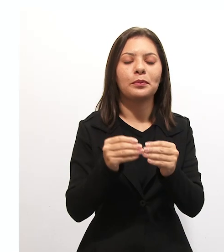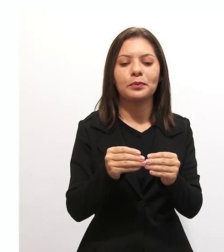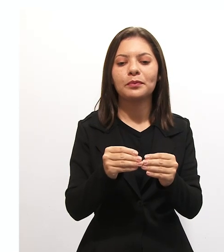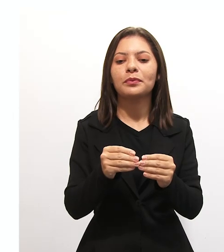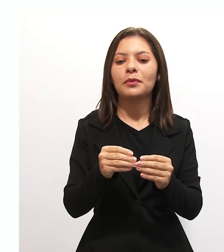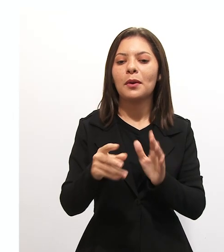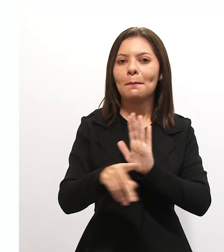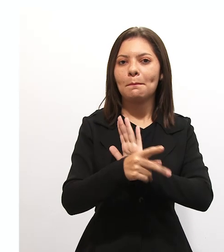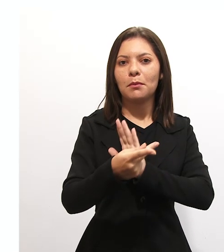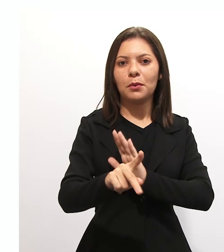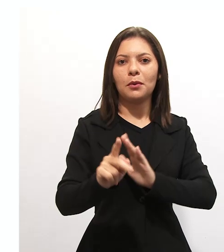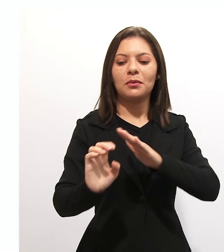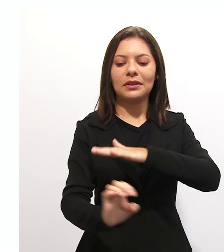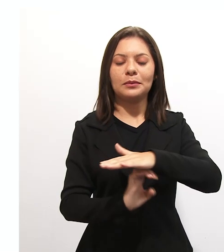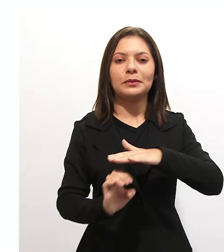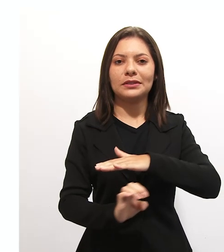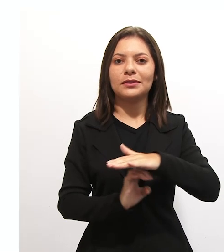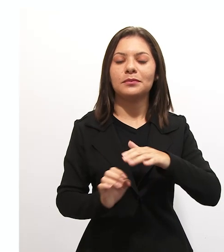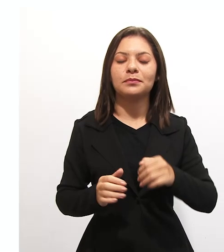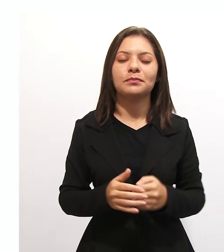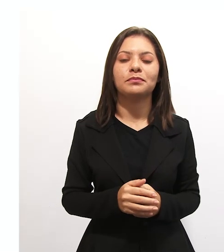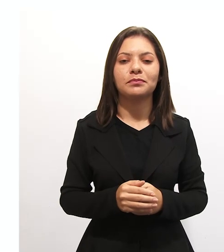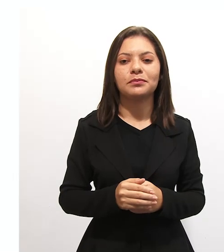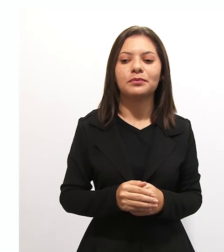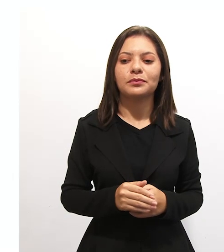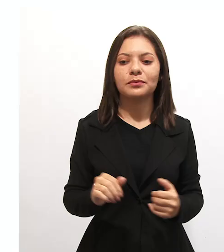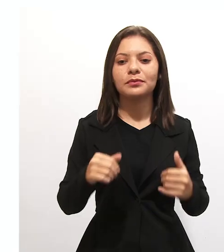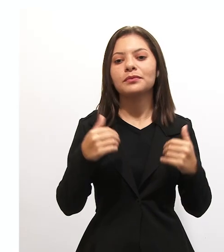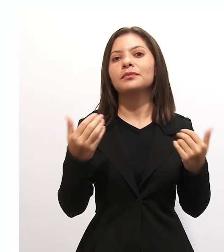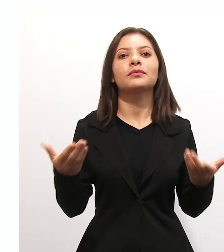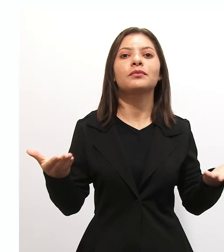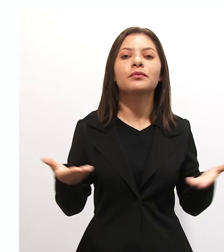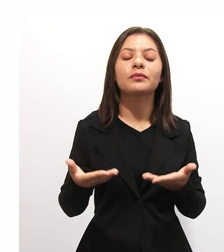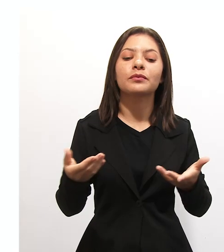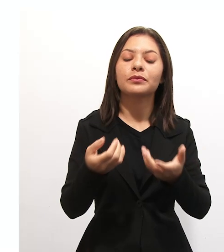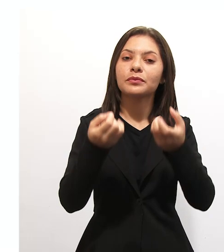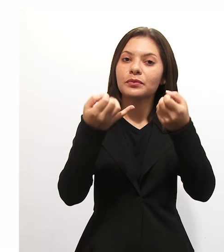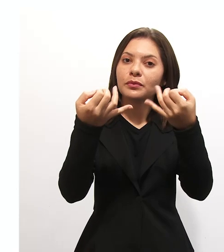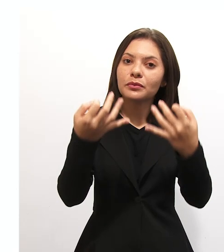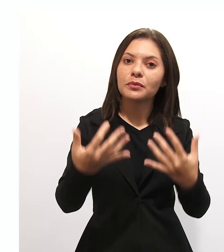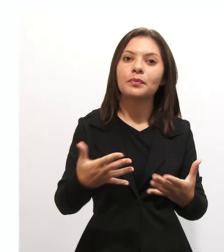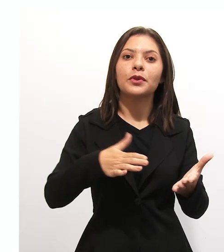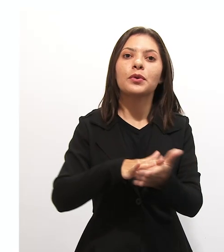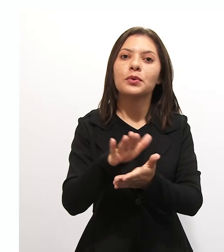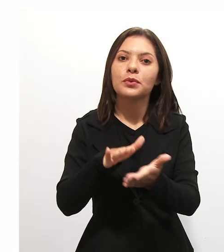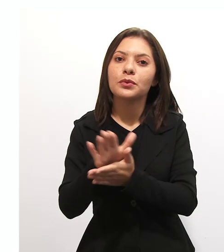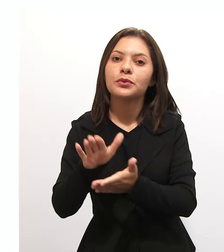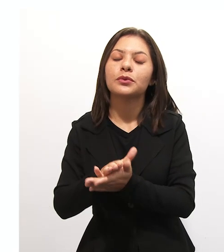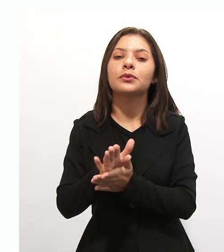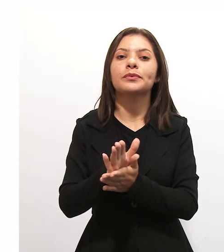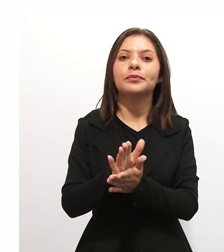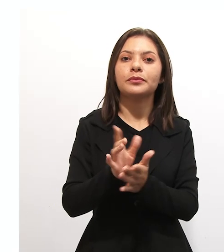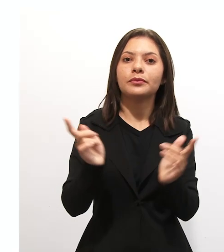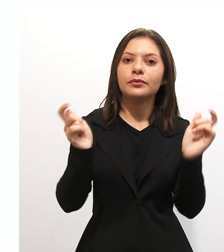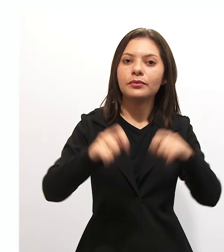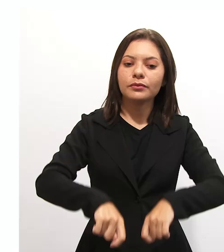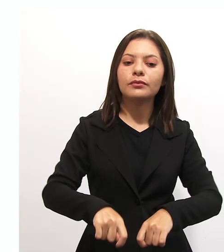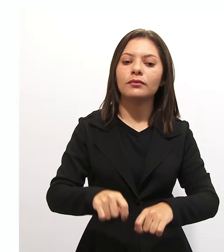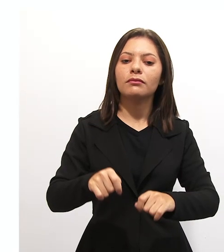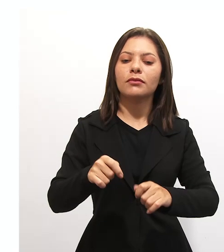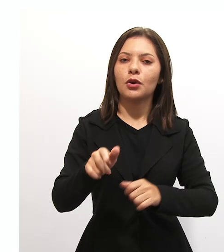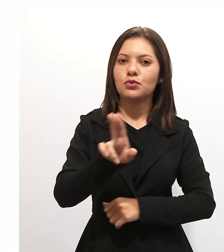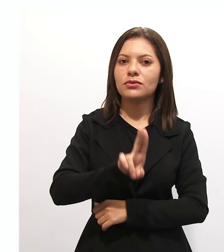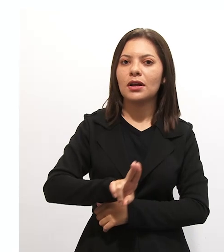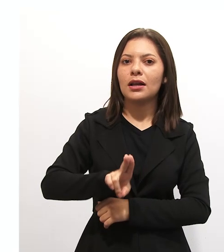empresa. Então, gente, vamos aqui agora falar sobre custos como instrumentos de gestão.